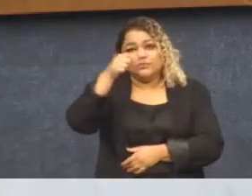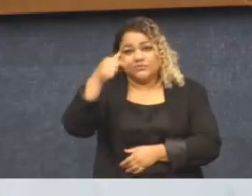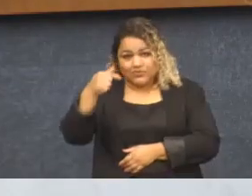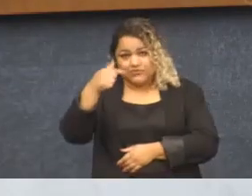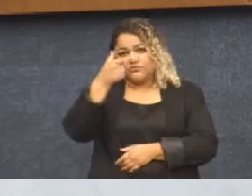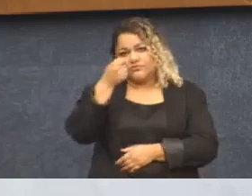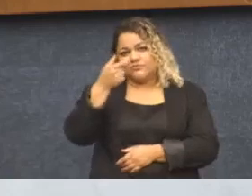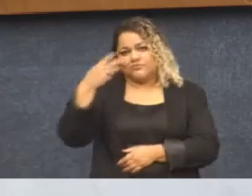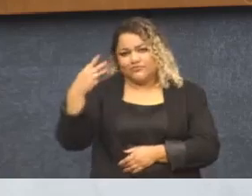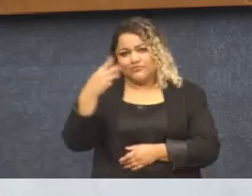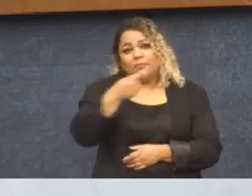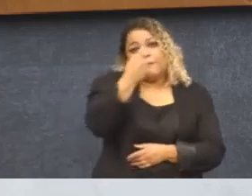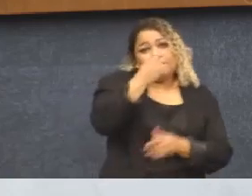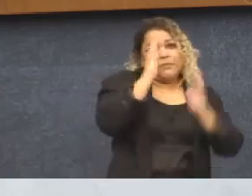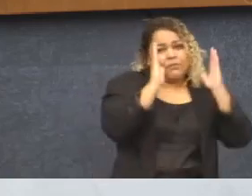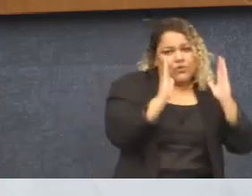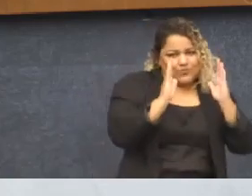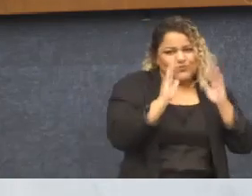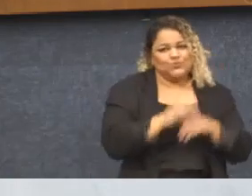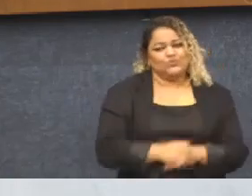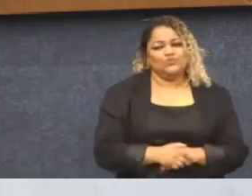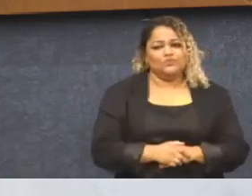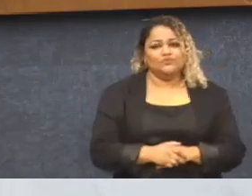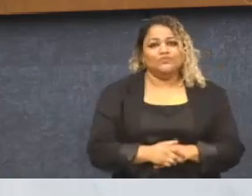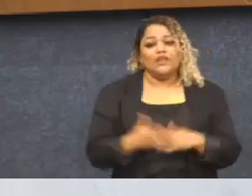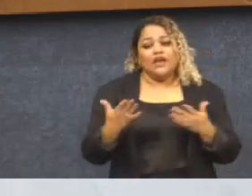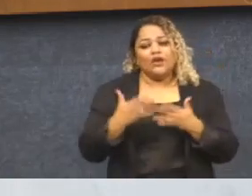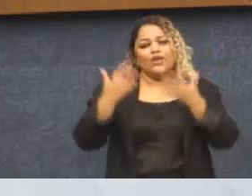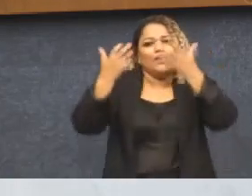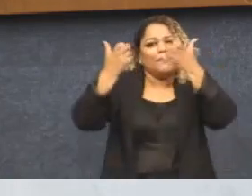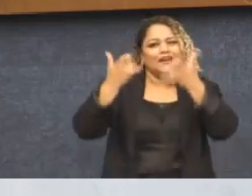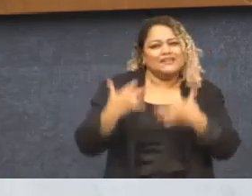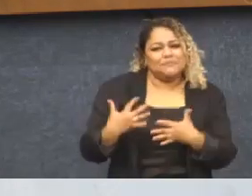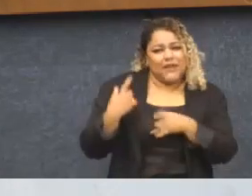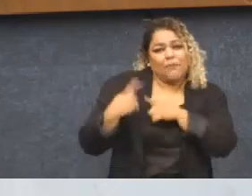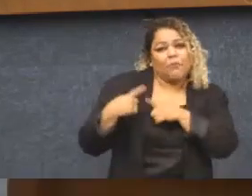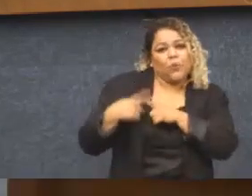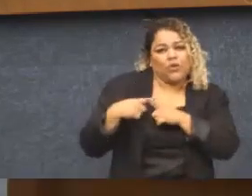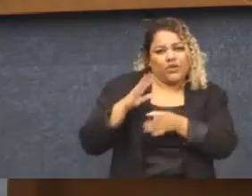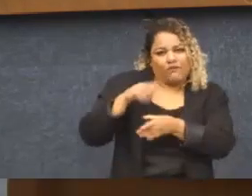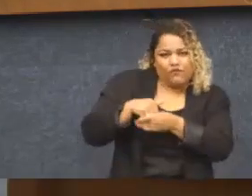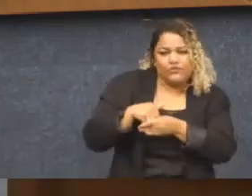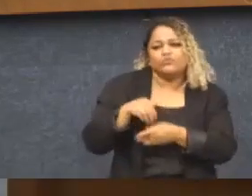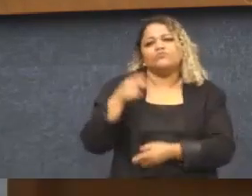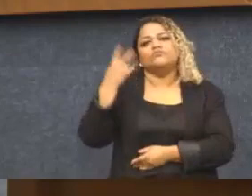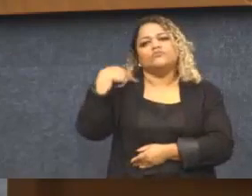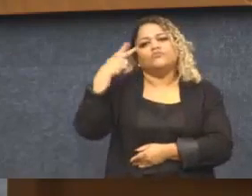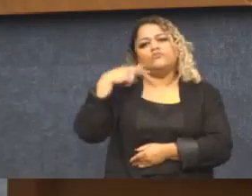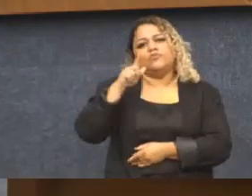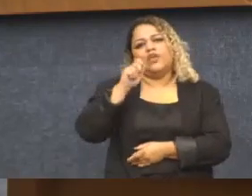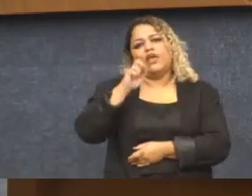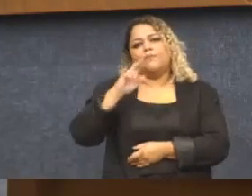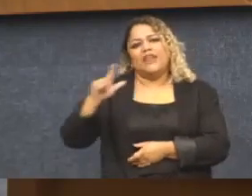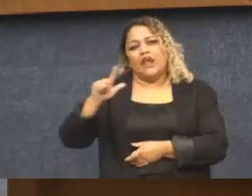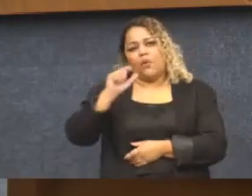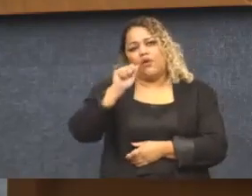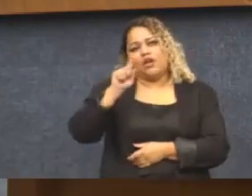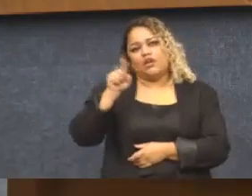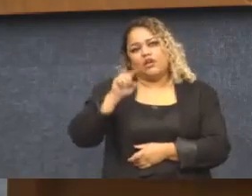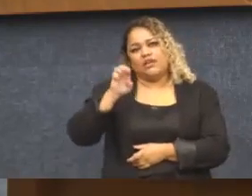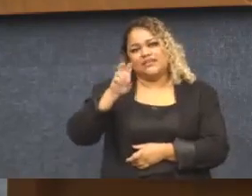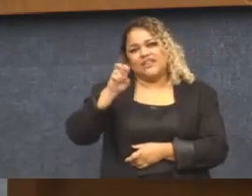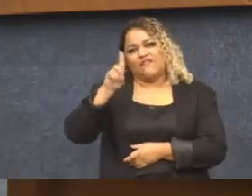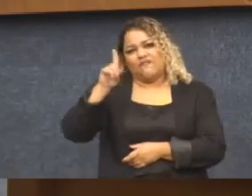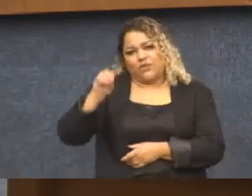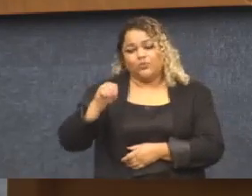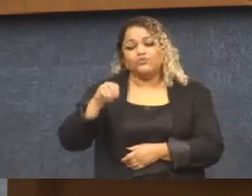757-2023, primeiro turno. Para declarar voto, vereador presidente Gabriel Azevedo. Além da conquista de um concurso público, esse